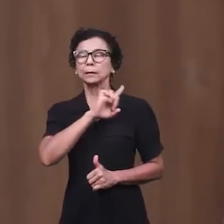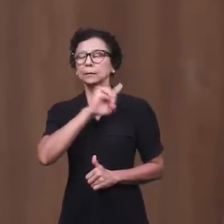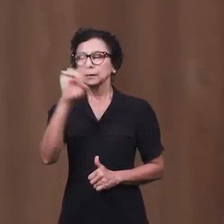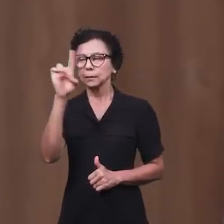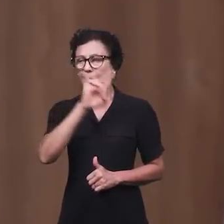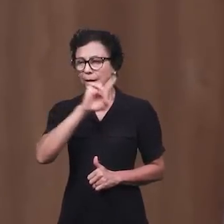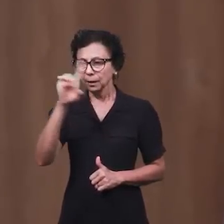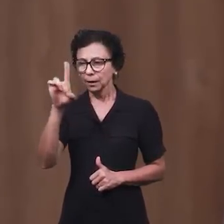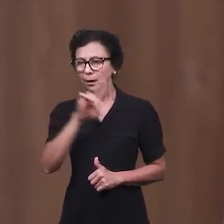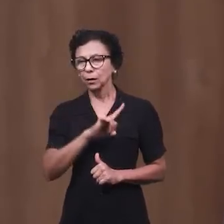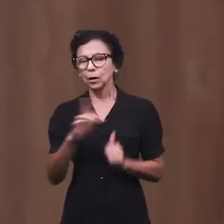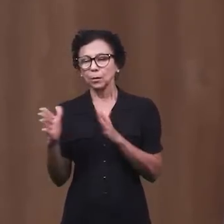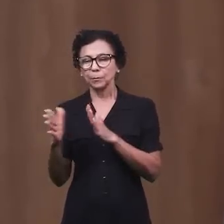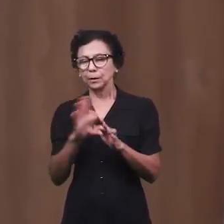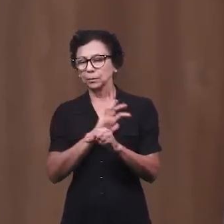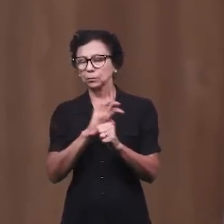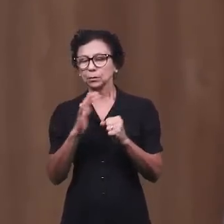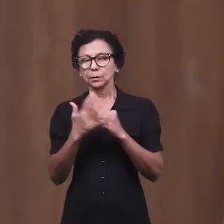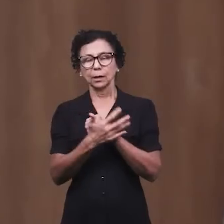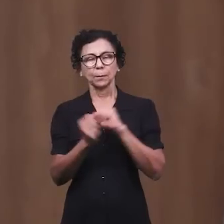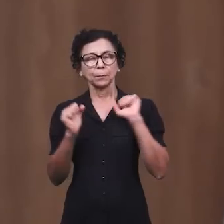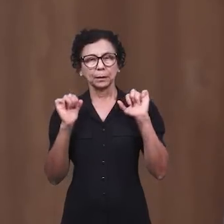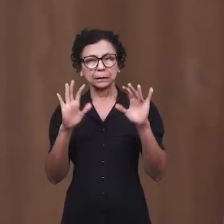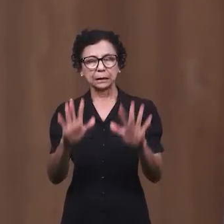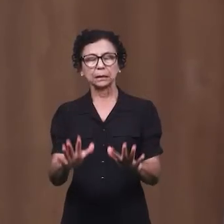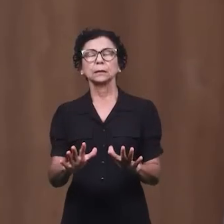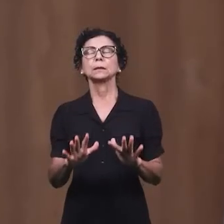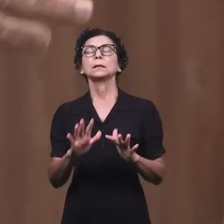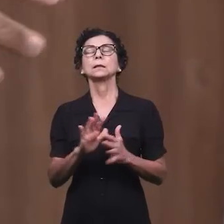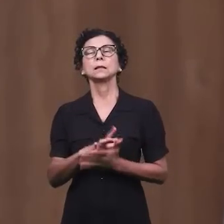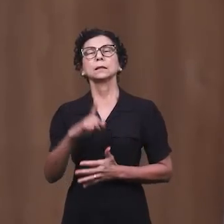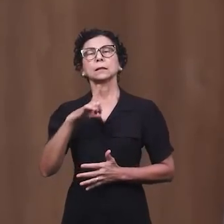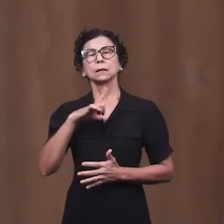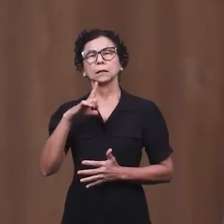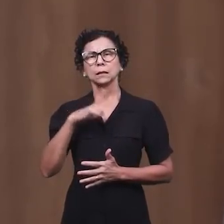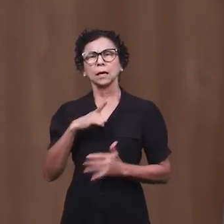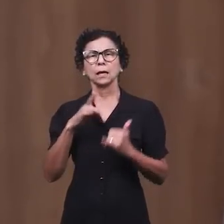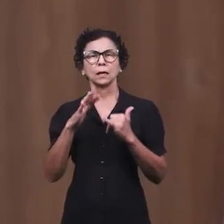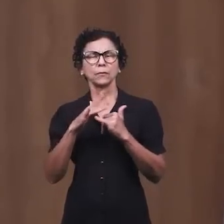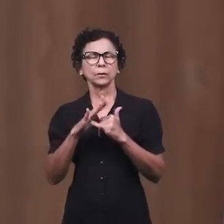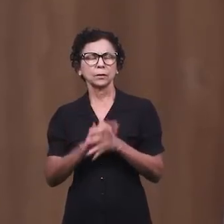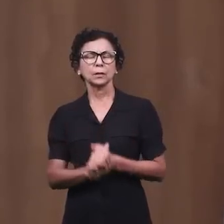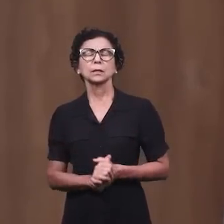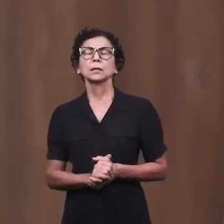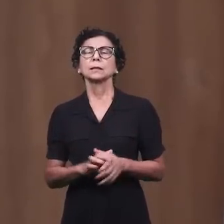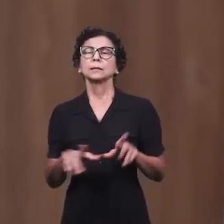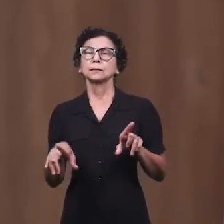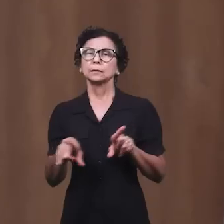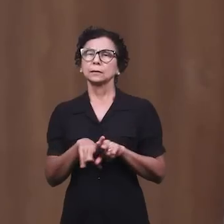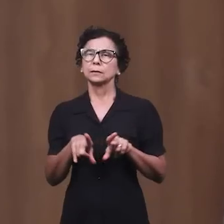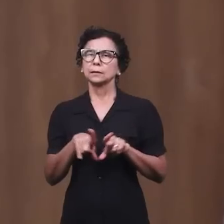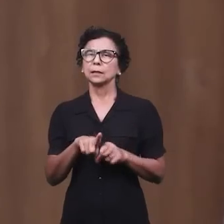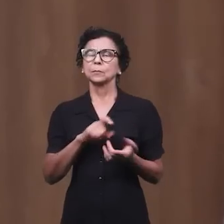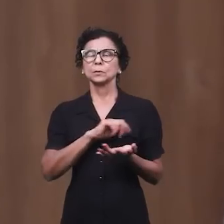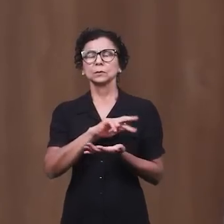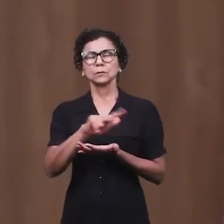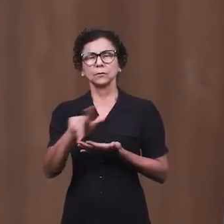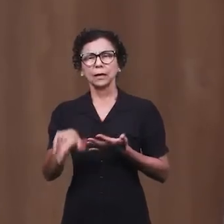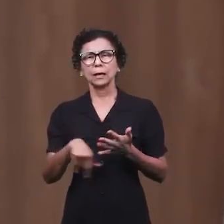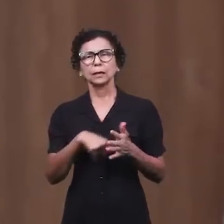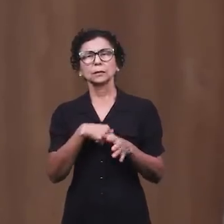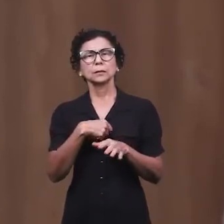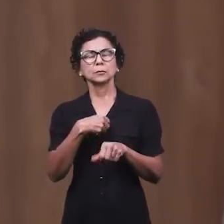durante a pandemia. Nós temos os cultos, nós transmitimos via lives através de Manaíns e tudo mais para